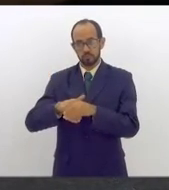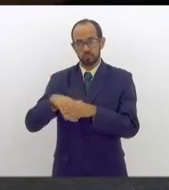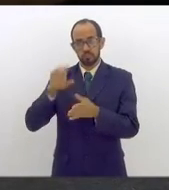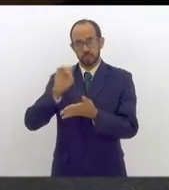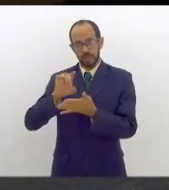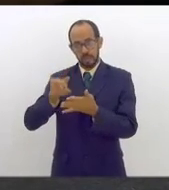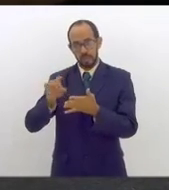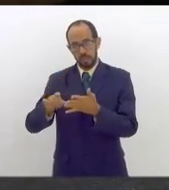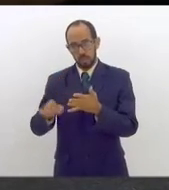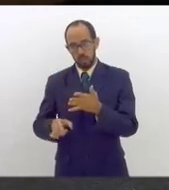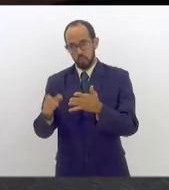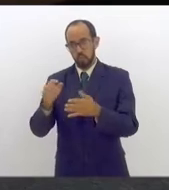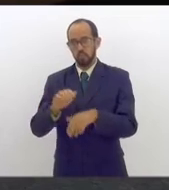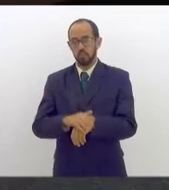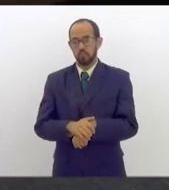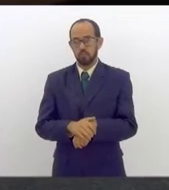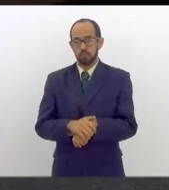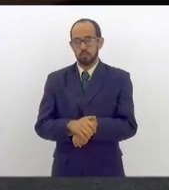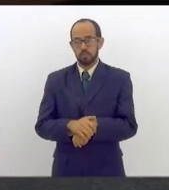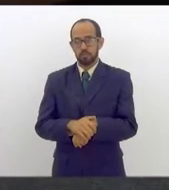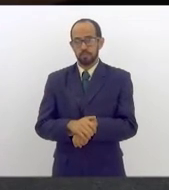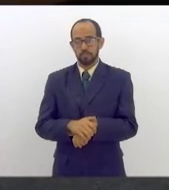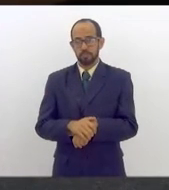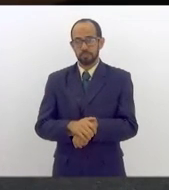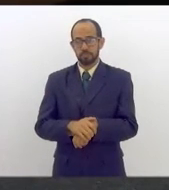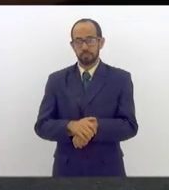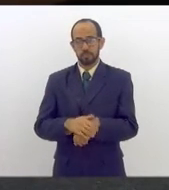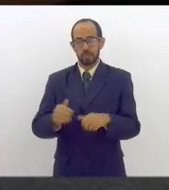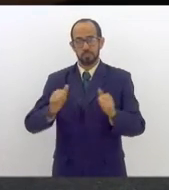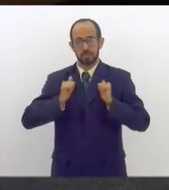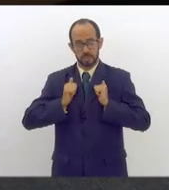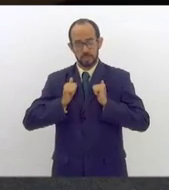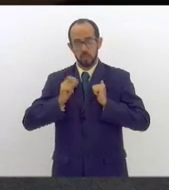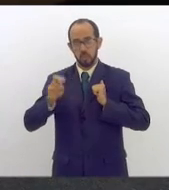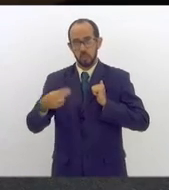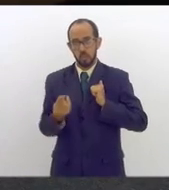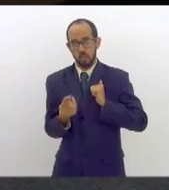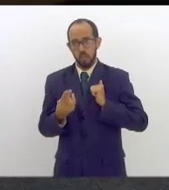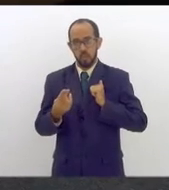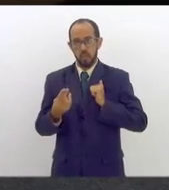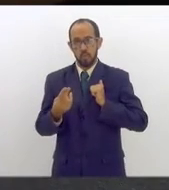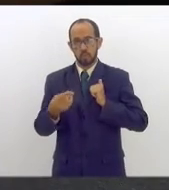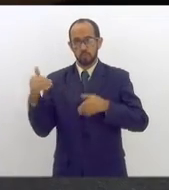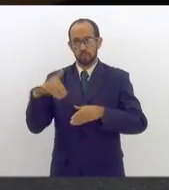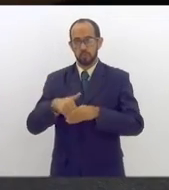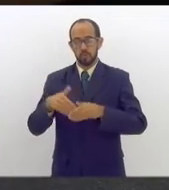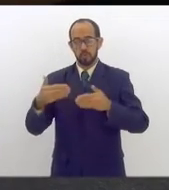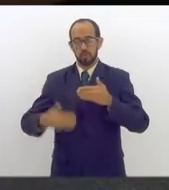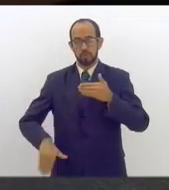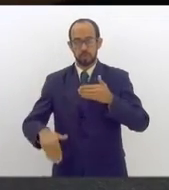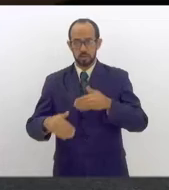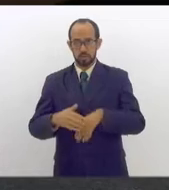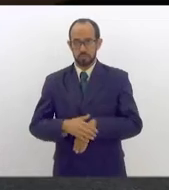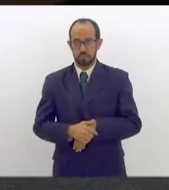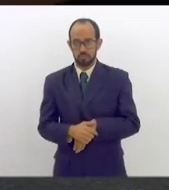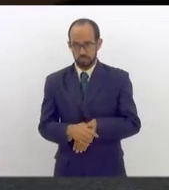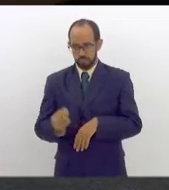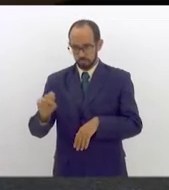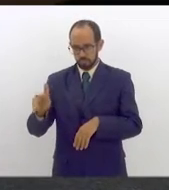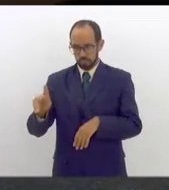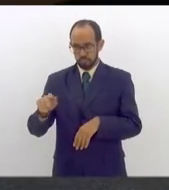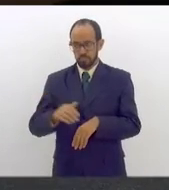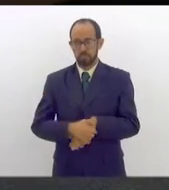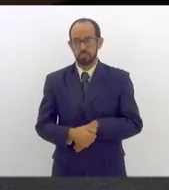um, né, que ele definir, de abstenção ou de voto contrário. Ok?